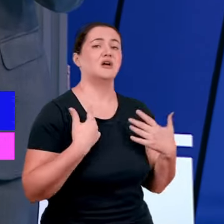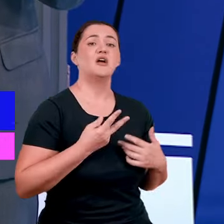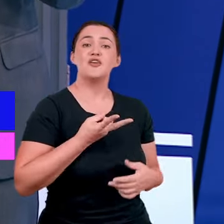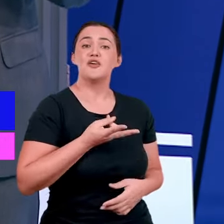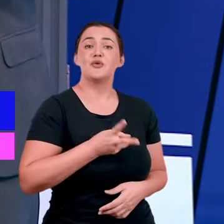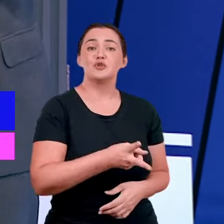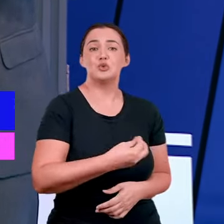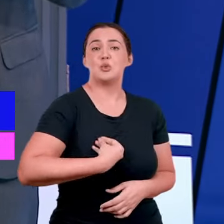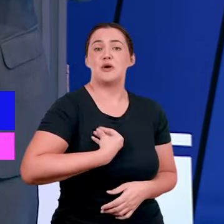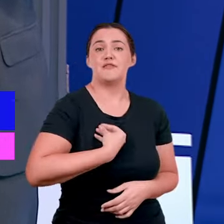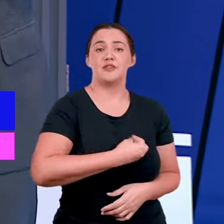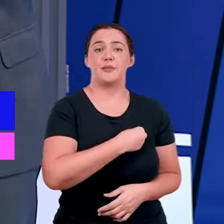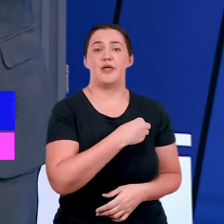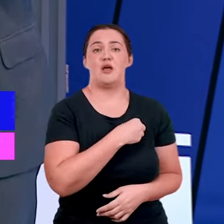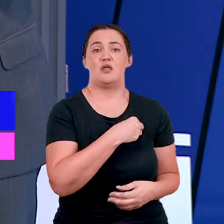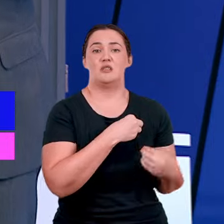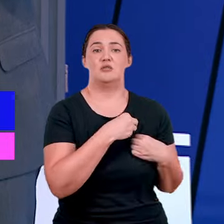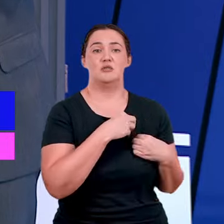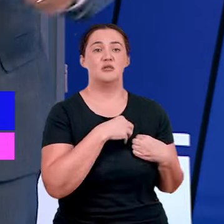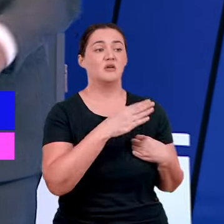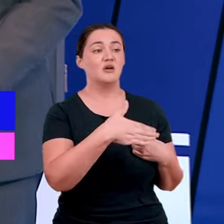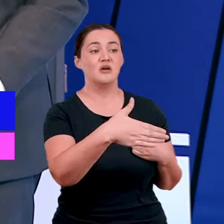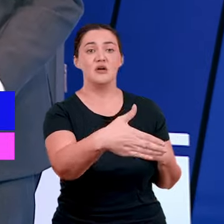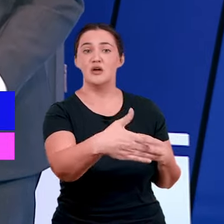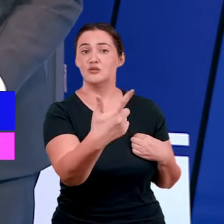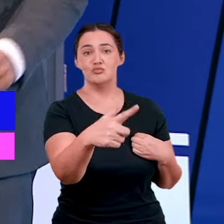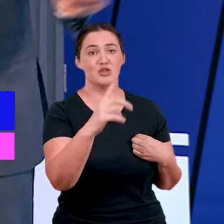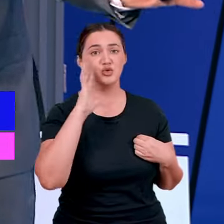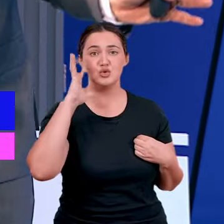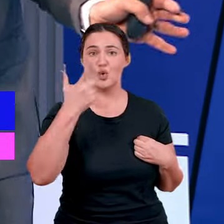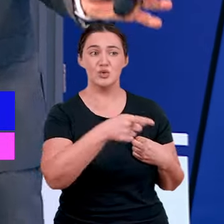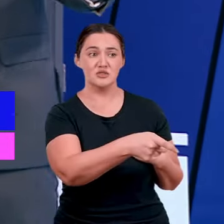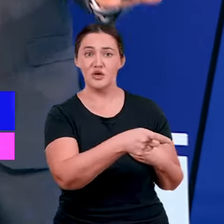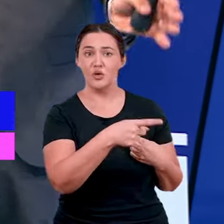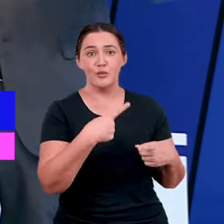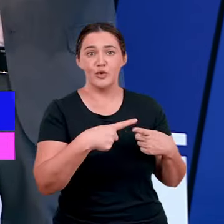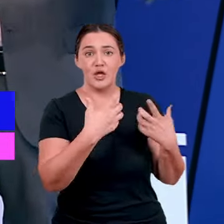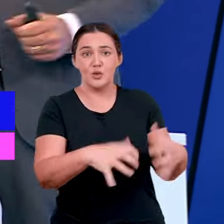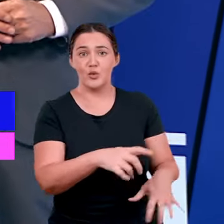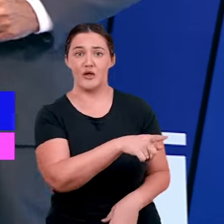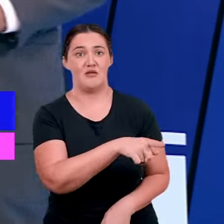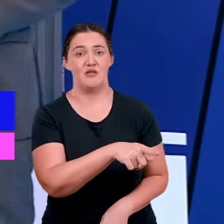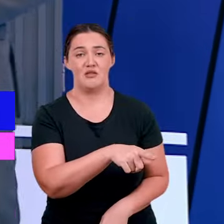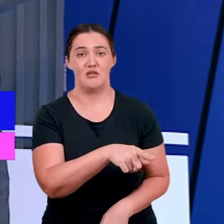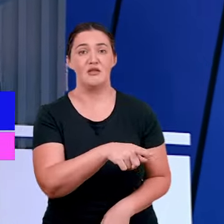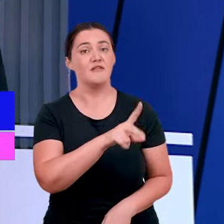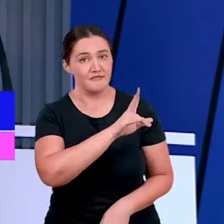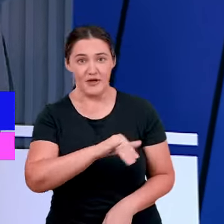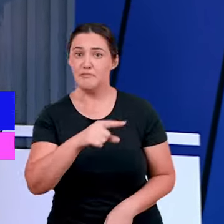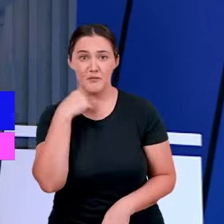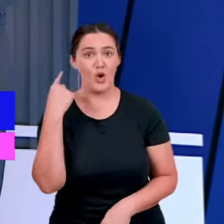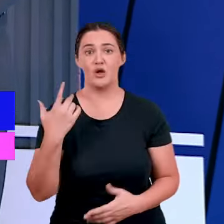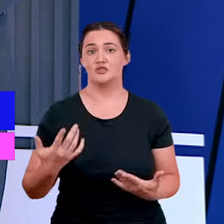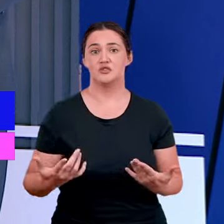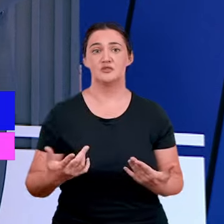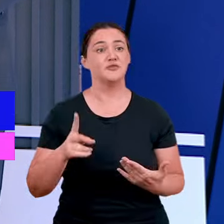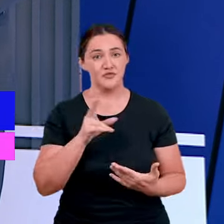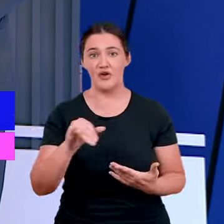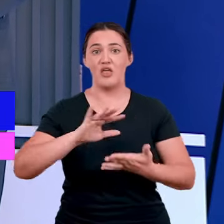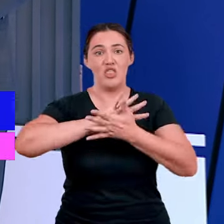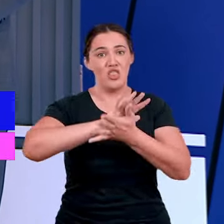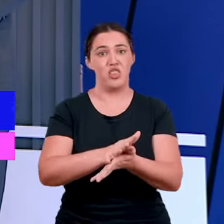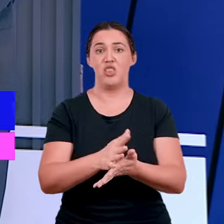em pecado, para esse não tem solução. O fim dele será a segunda morte, a